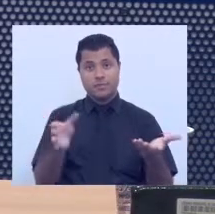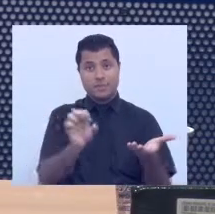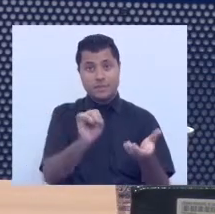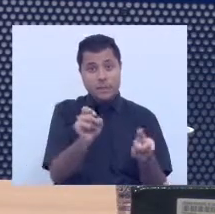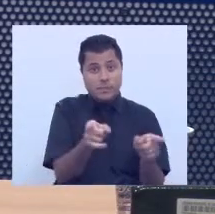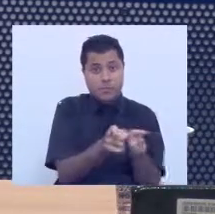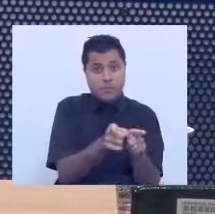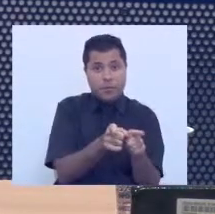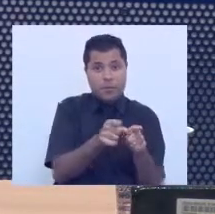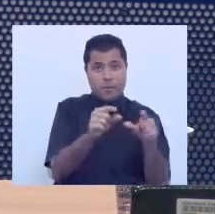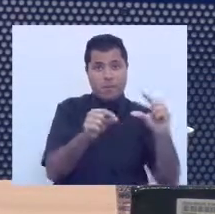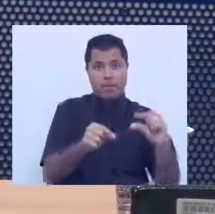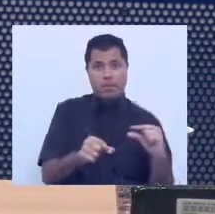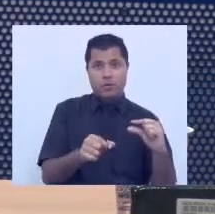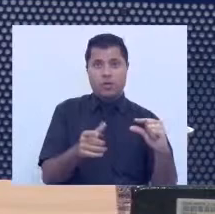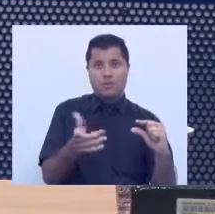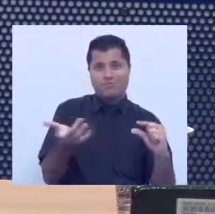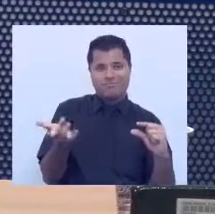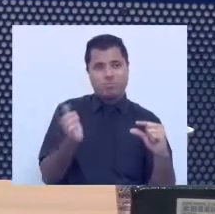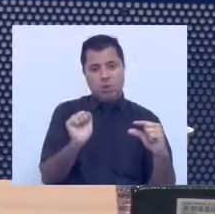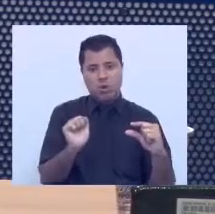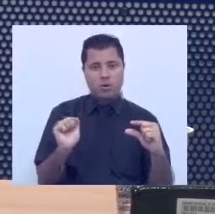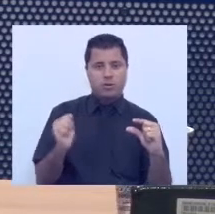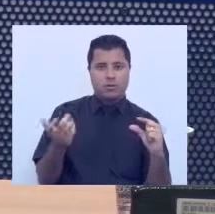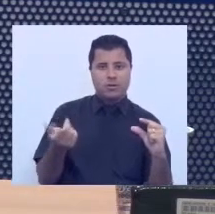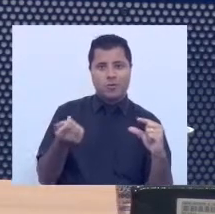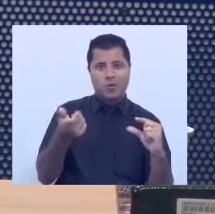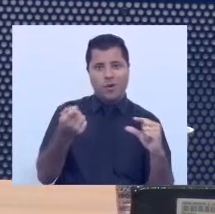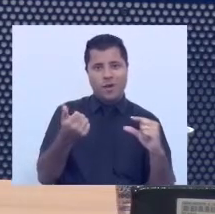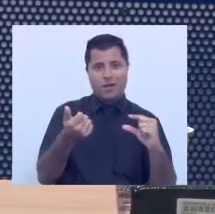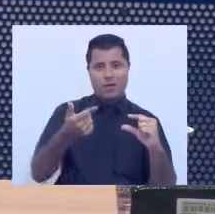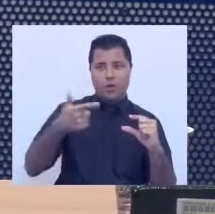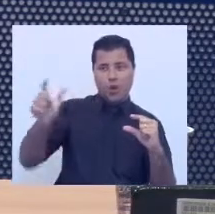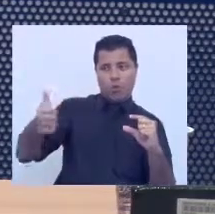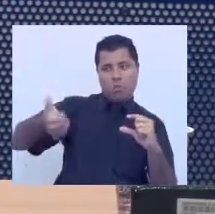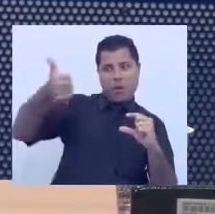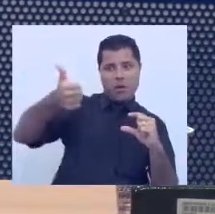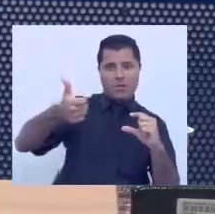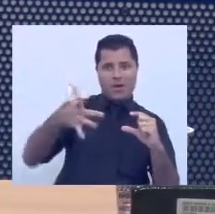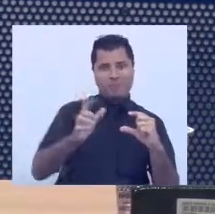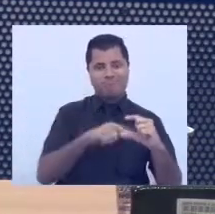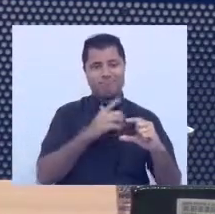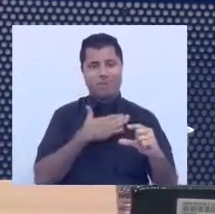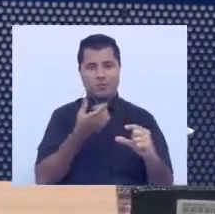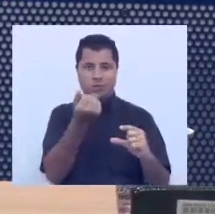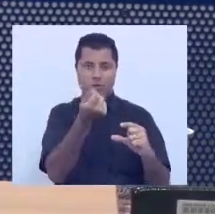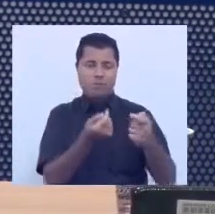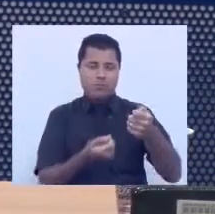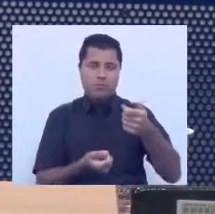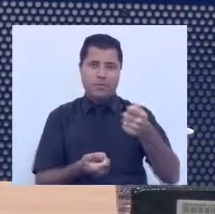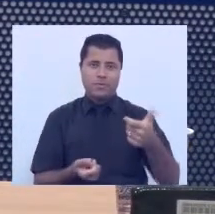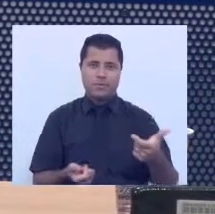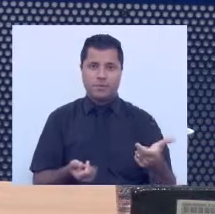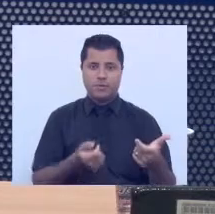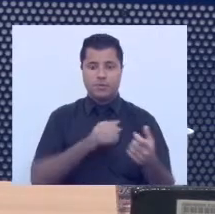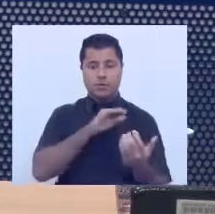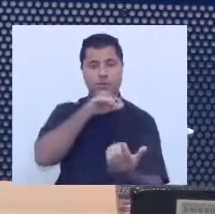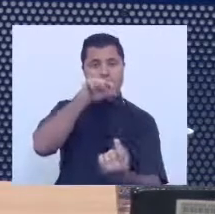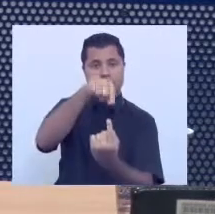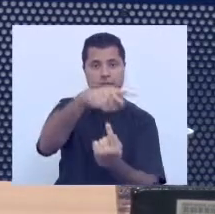Se não for o menor orçamento da prefeitura, é o penúltimo menor. Meu orçamento para o ano